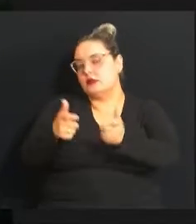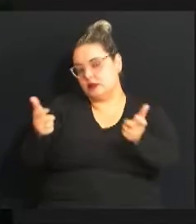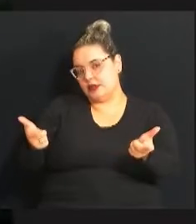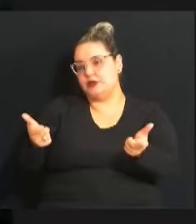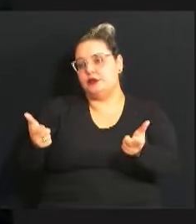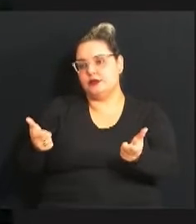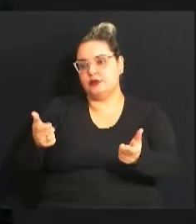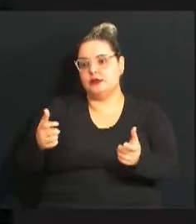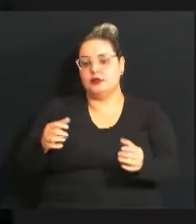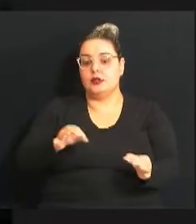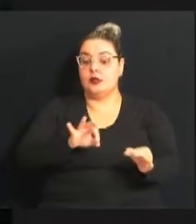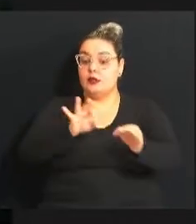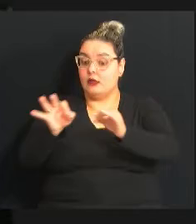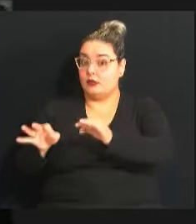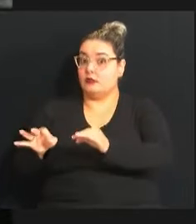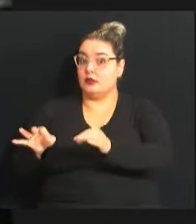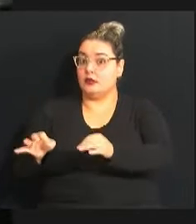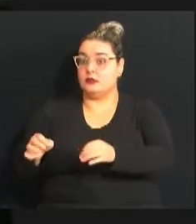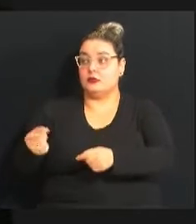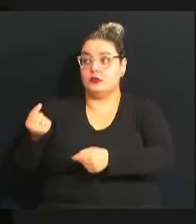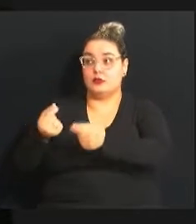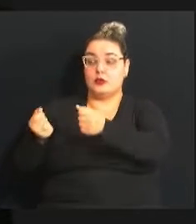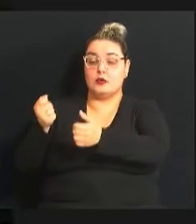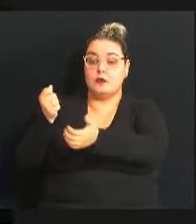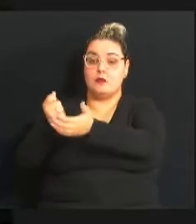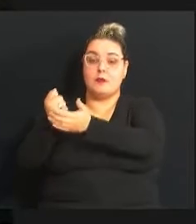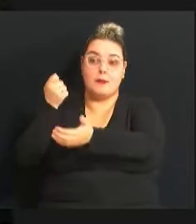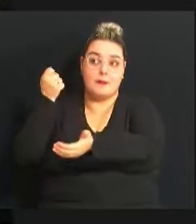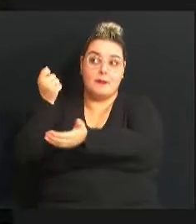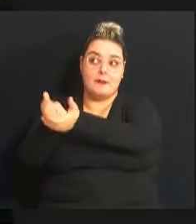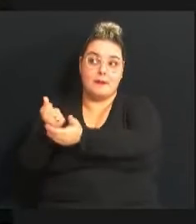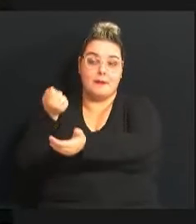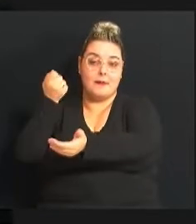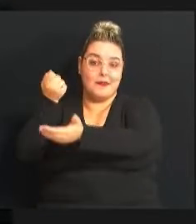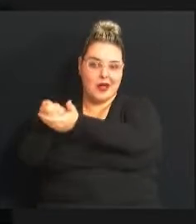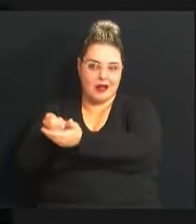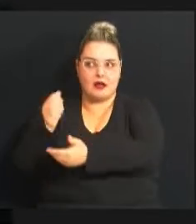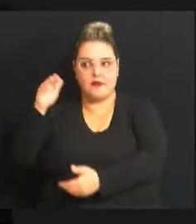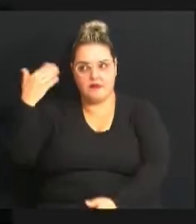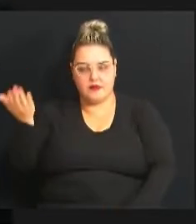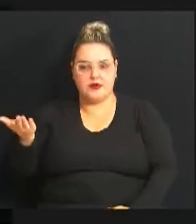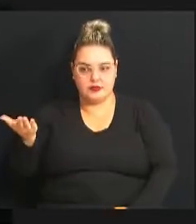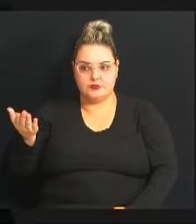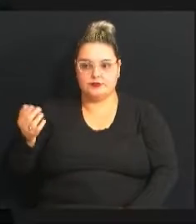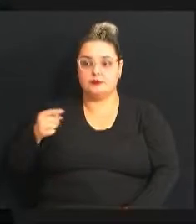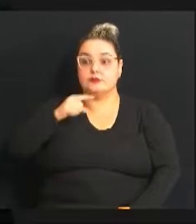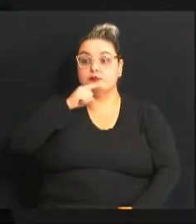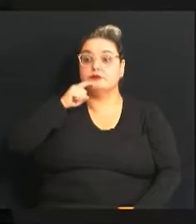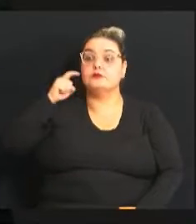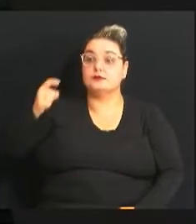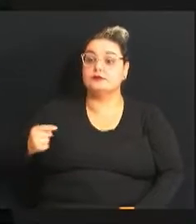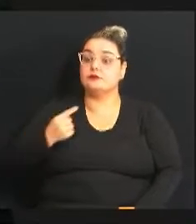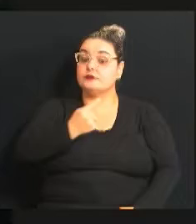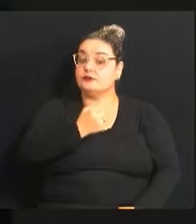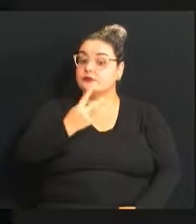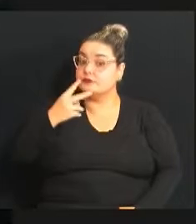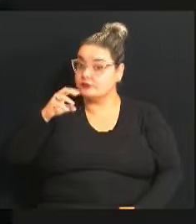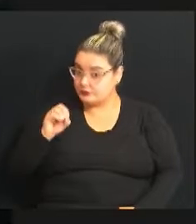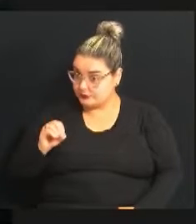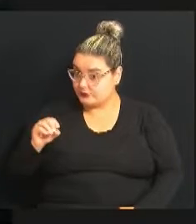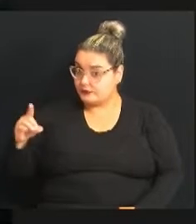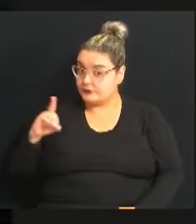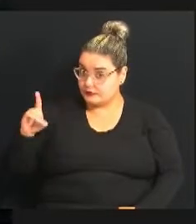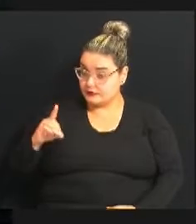internacional. No auge do conflito, né, da Ucrânia, o preço chegou em torno de 120 a 130 dólares o